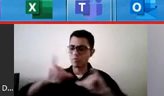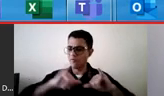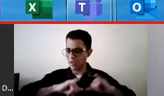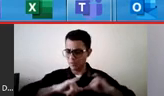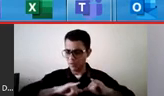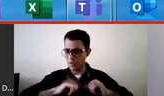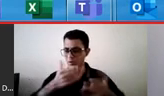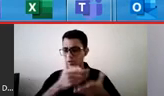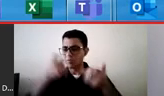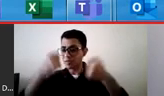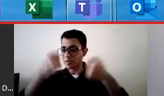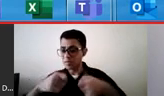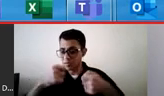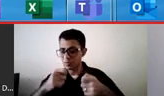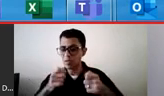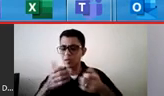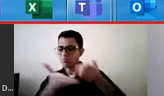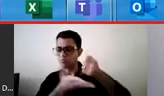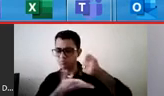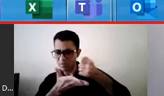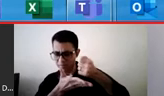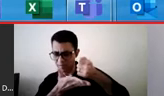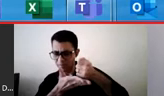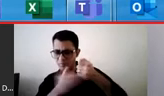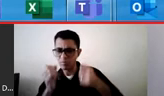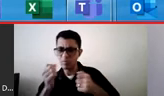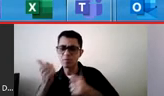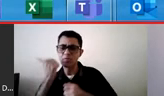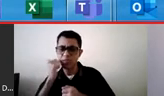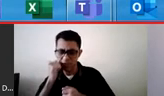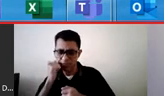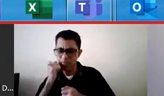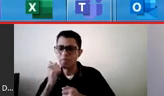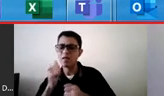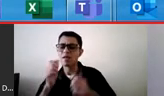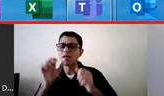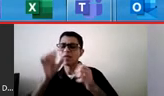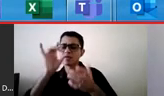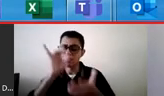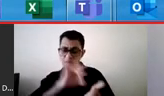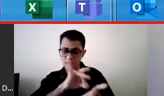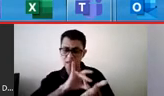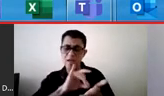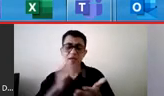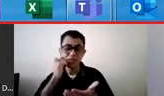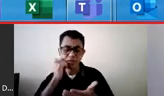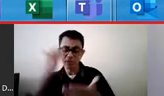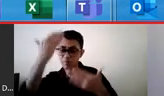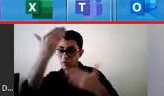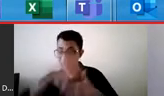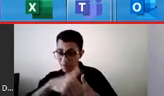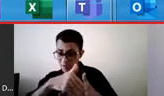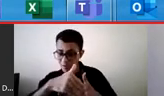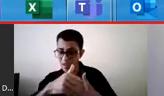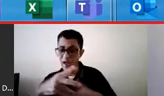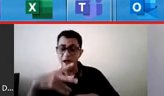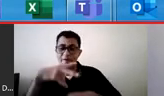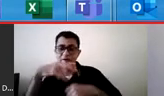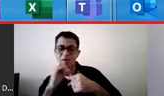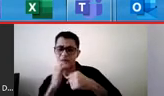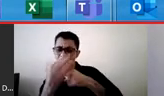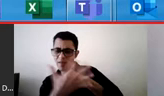gente precisa de embasamento científico, é fato. E a ciência está aí comprovando que a vacina é o